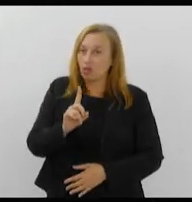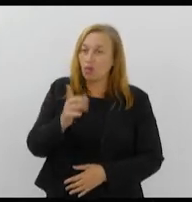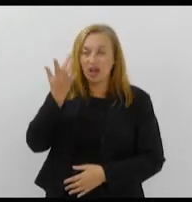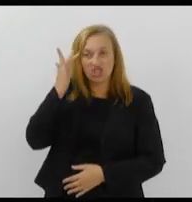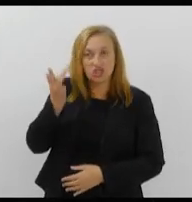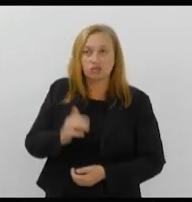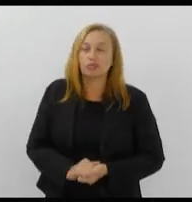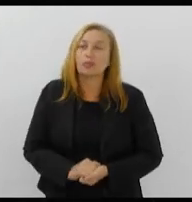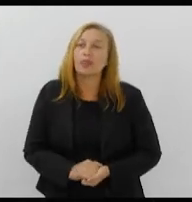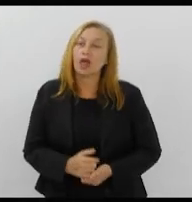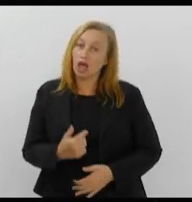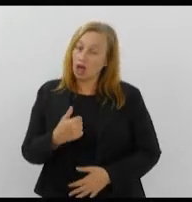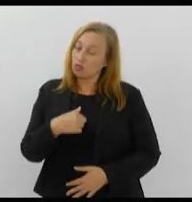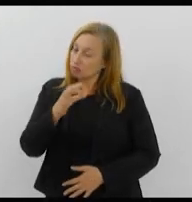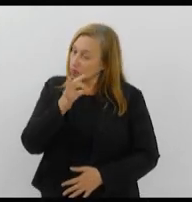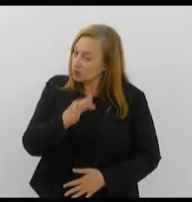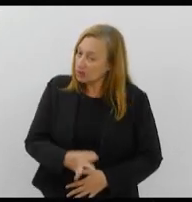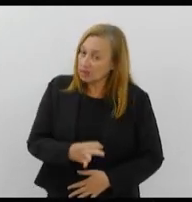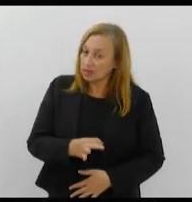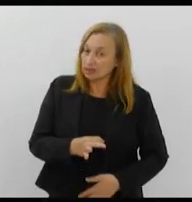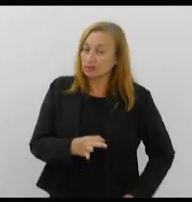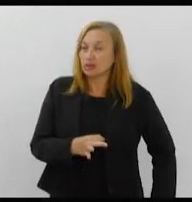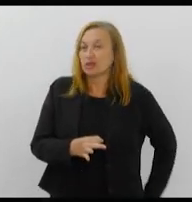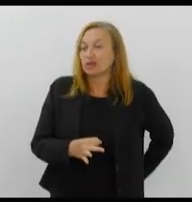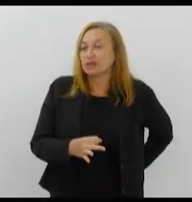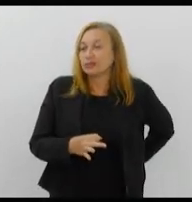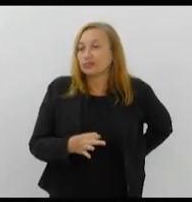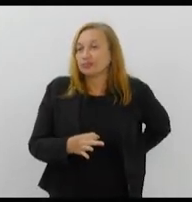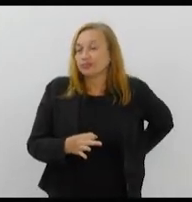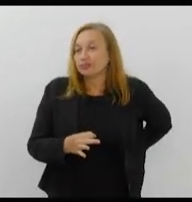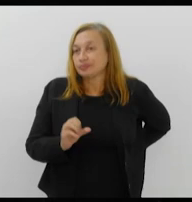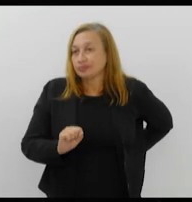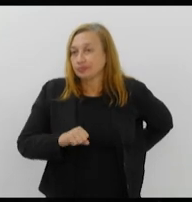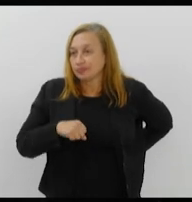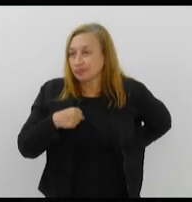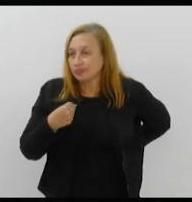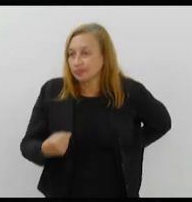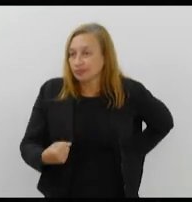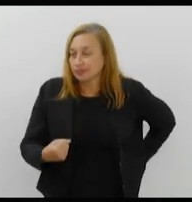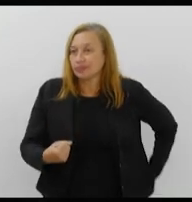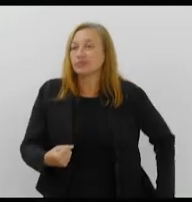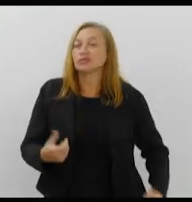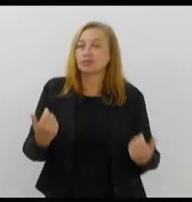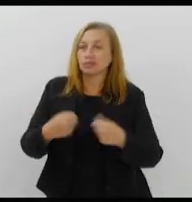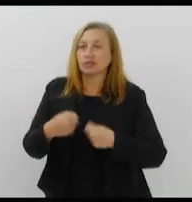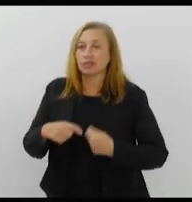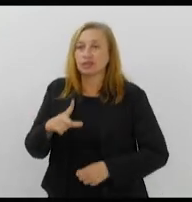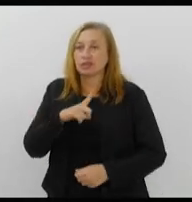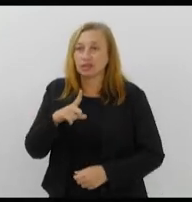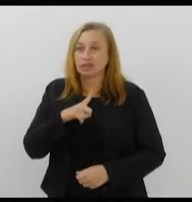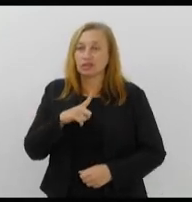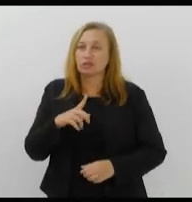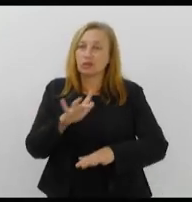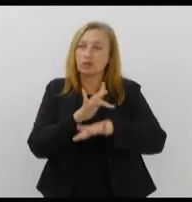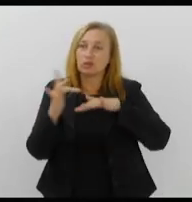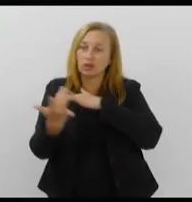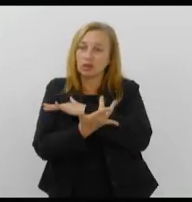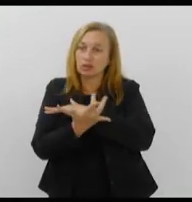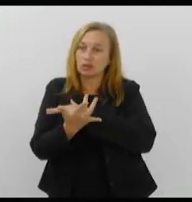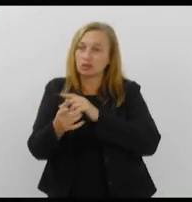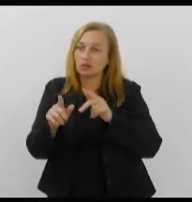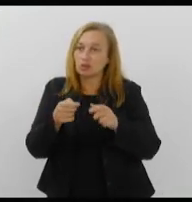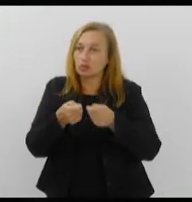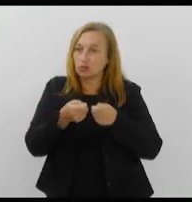Então, eu estou certamente entre aqueles e aquelas que defende que a gente tem que ter uma rede social